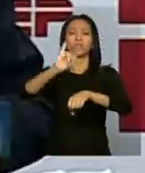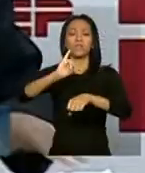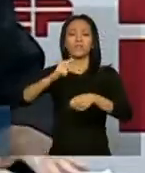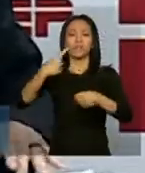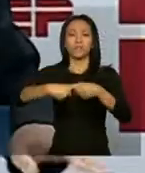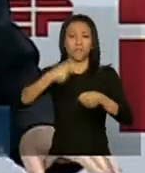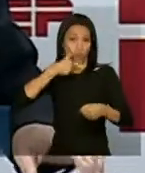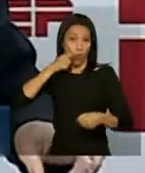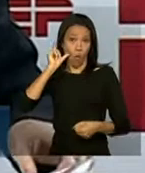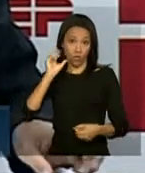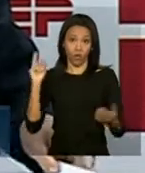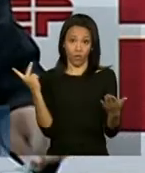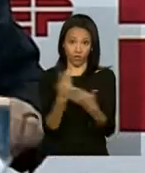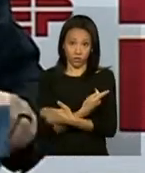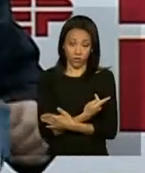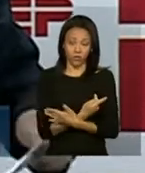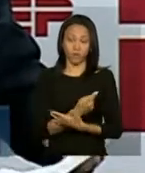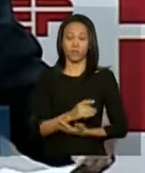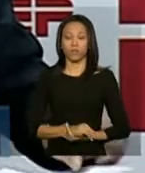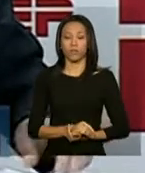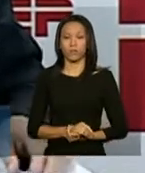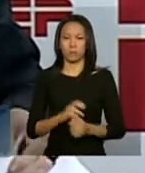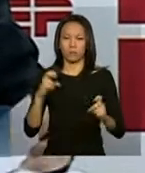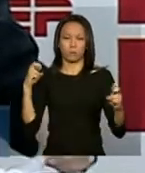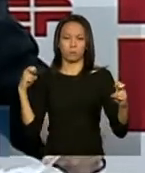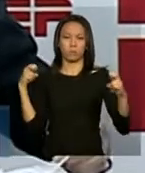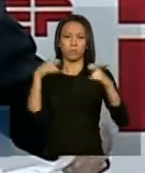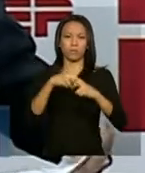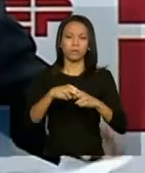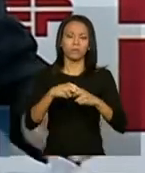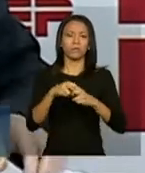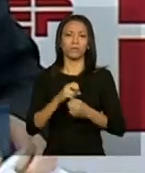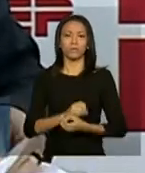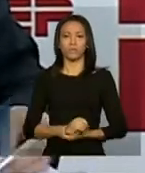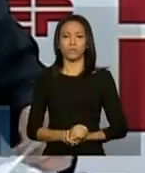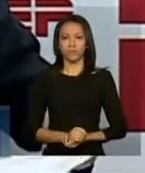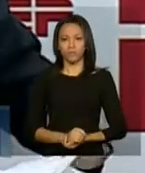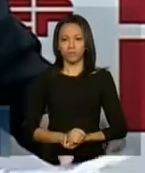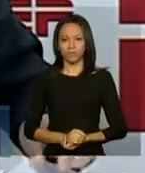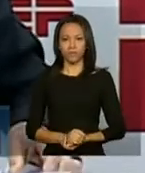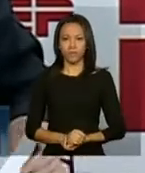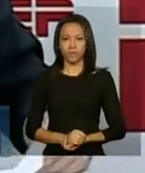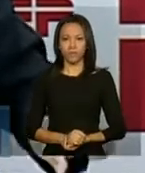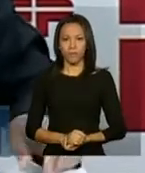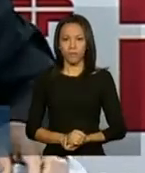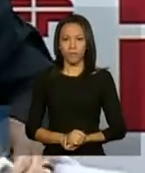foi ontem o acidente, ele ocorreu...